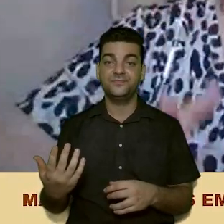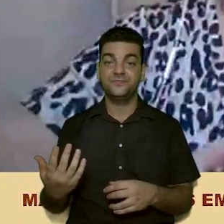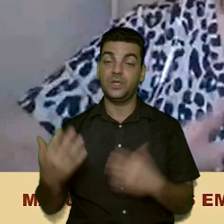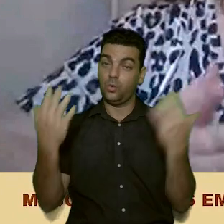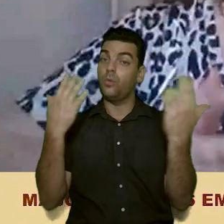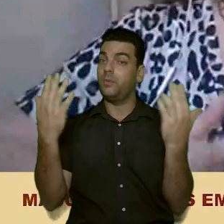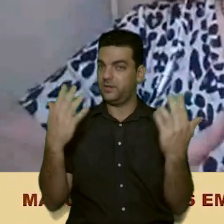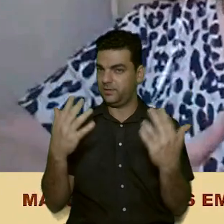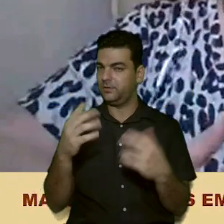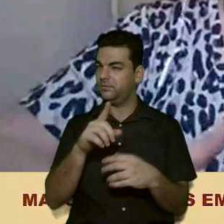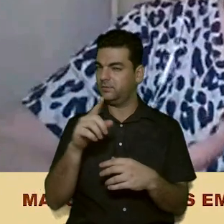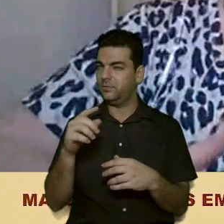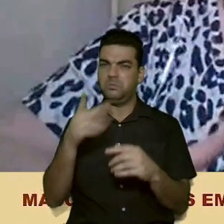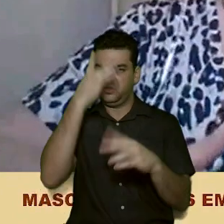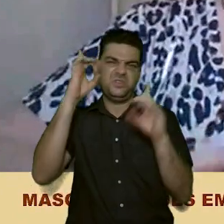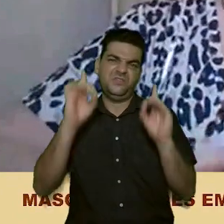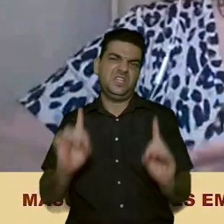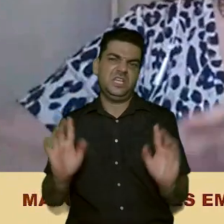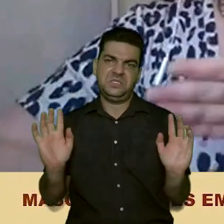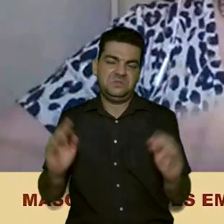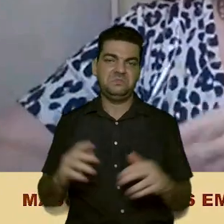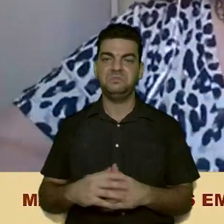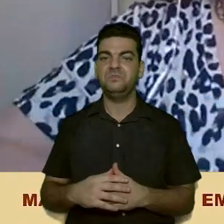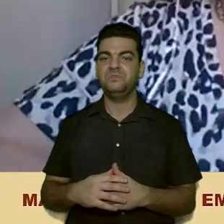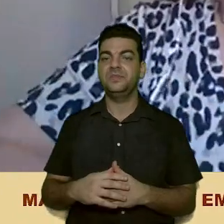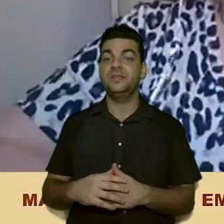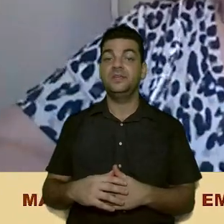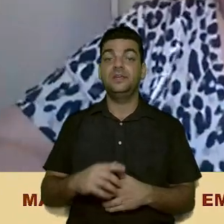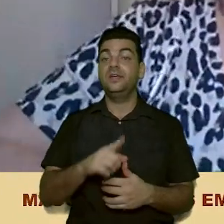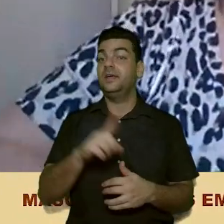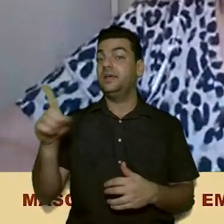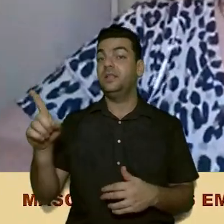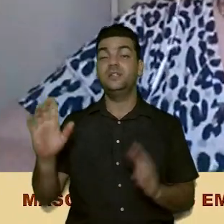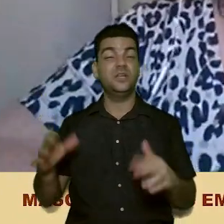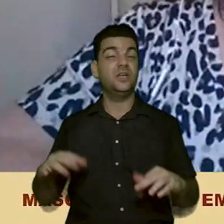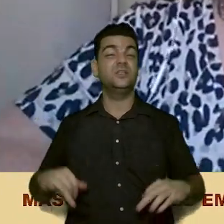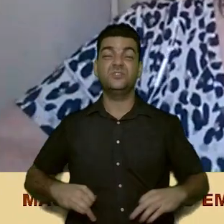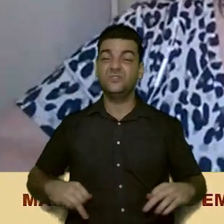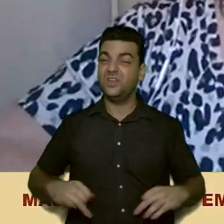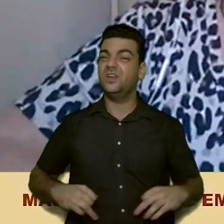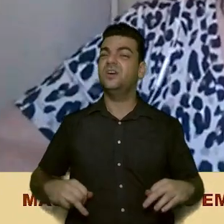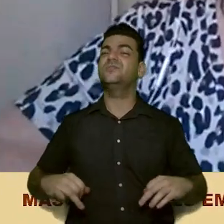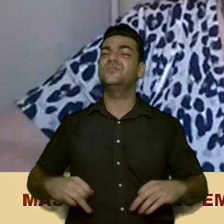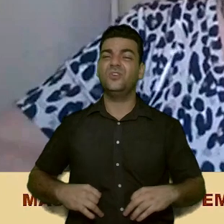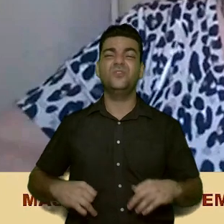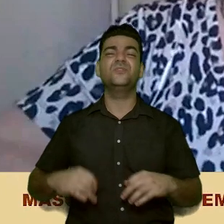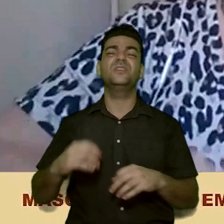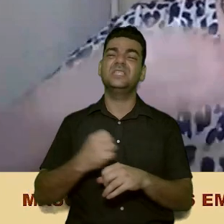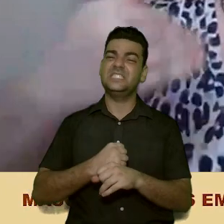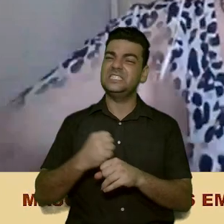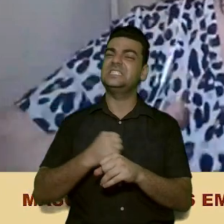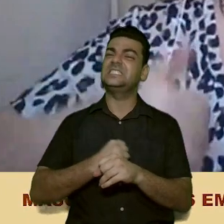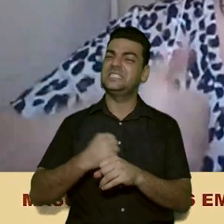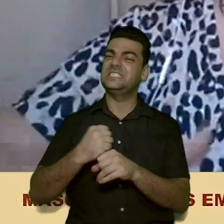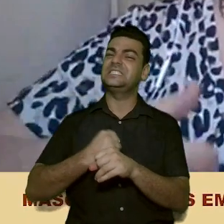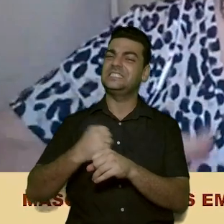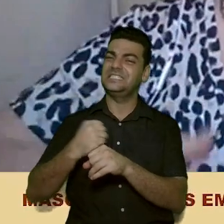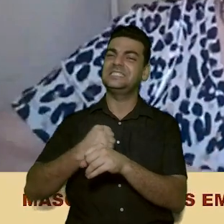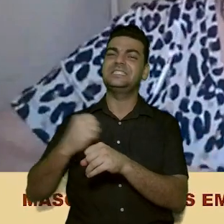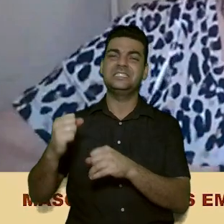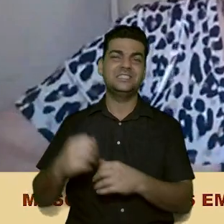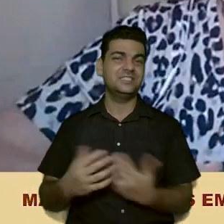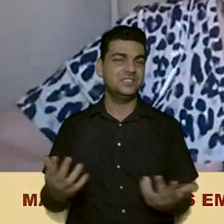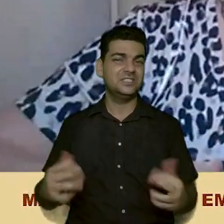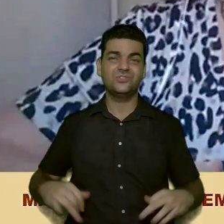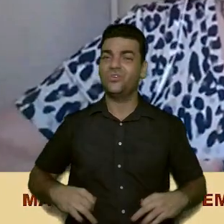algumas balizas, as pessoas com deficiências, passaram a vida inteira, gerações e gerações desses grupos sociais, em situação de